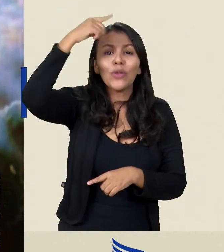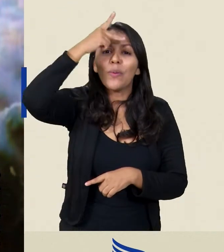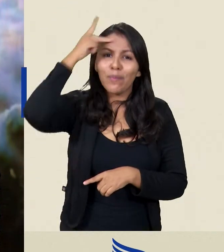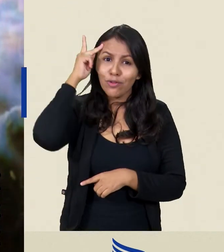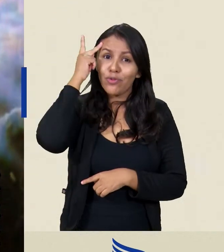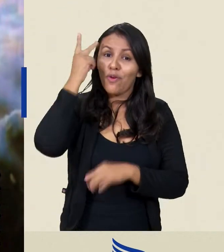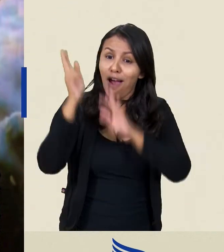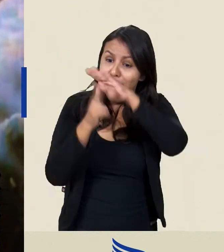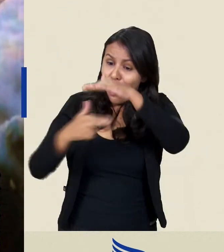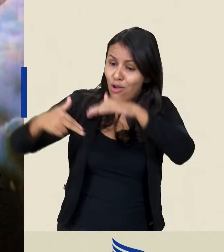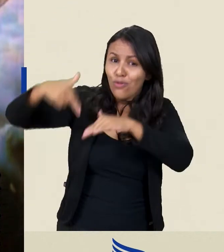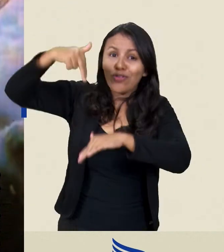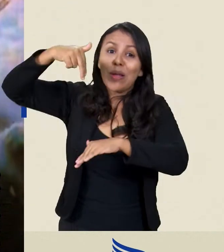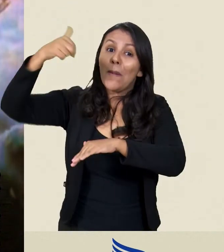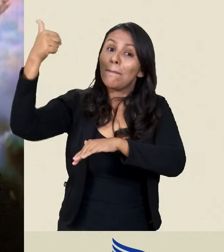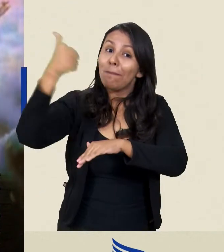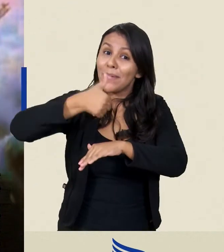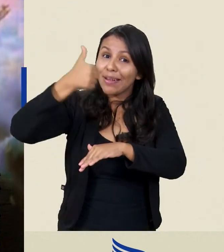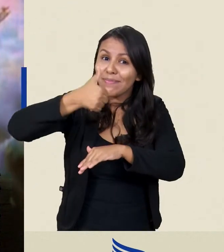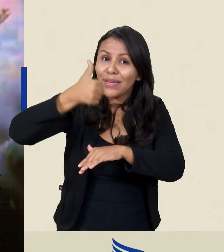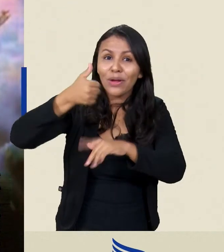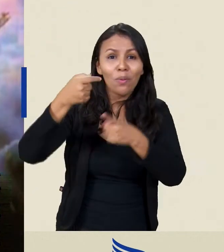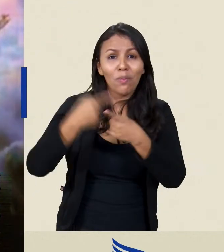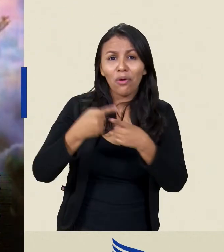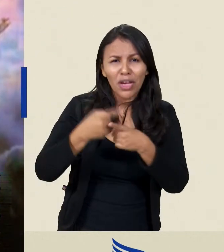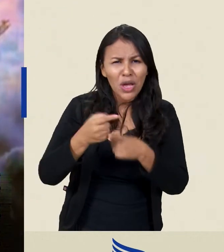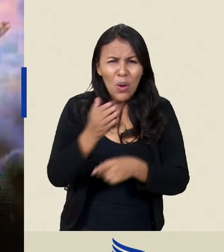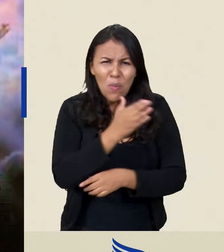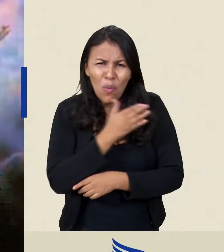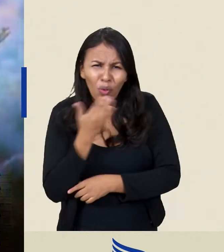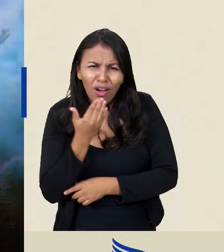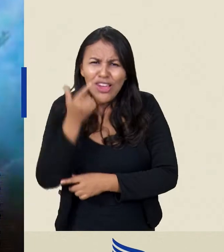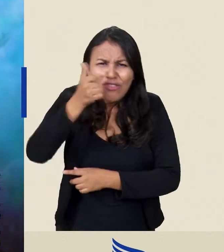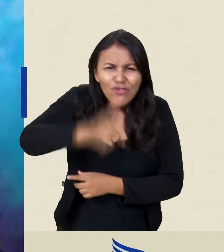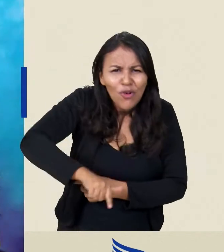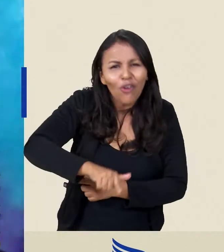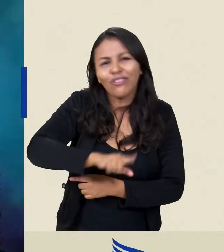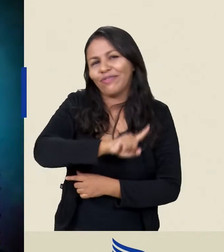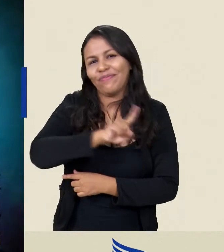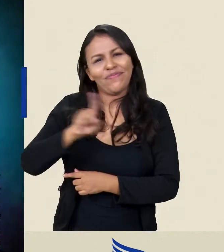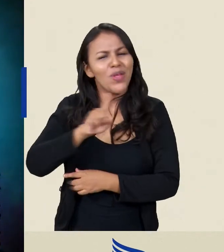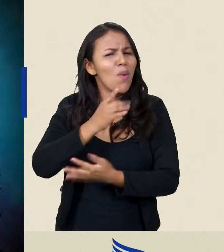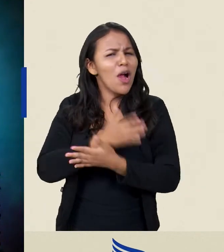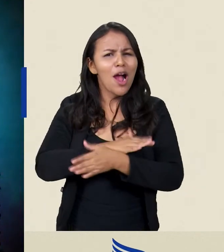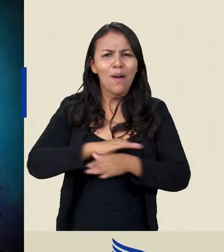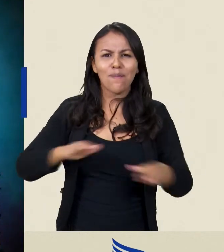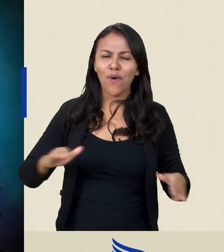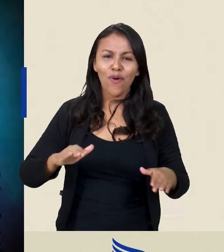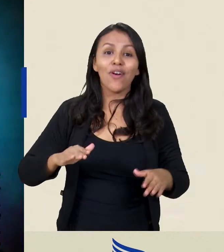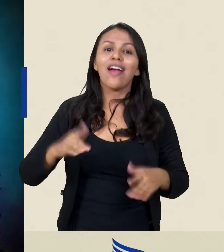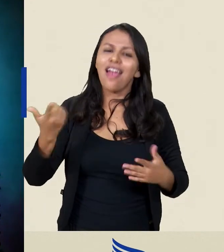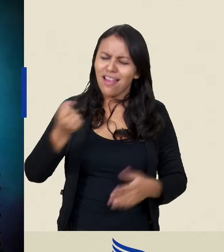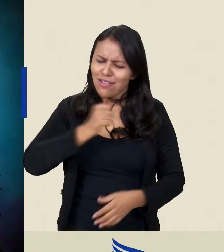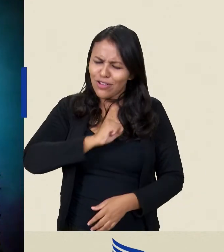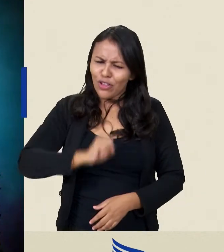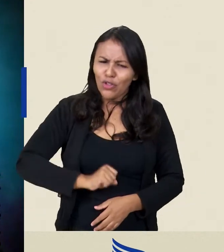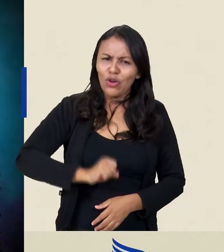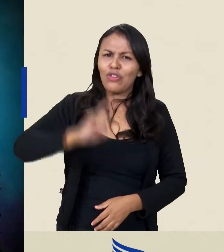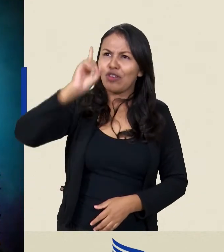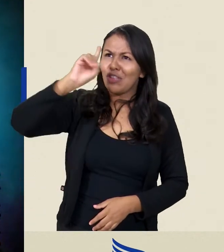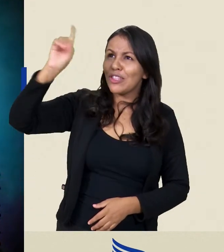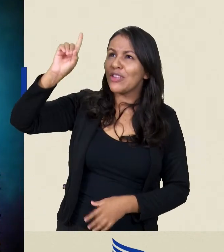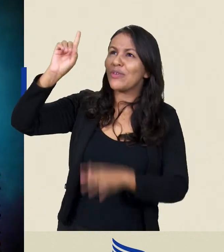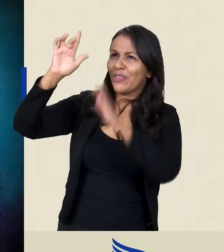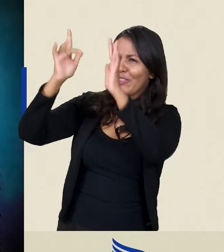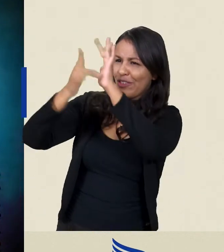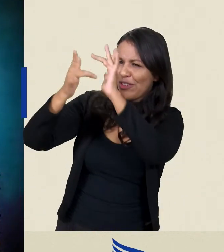primeira ressurreição. Sobre estes não tem poder a segunda morte, mas serão sacerdotes de Deus e de